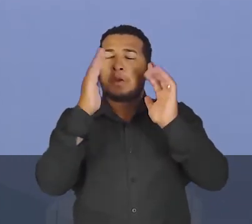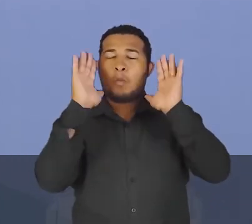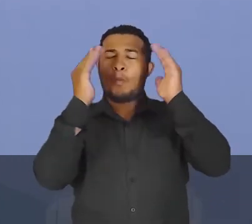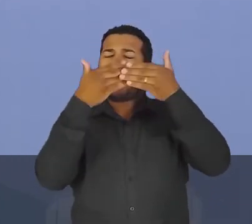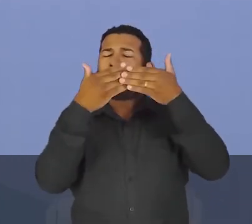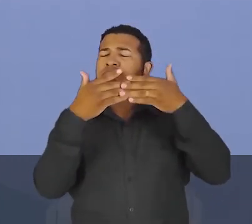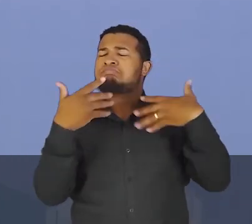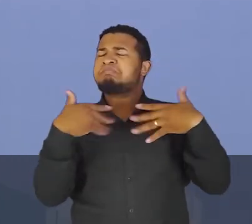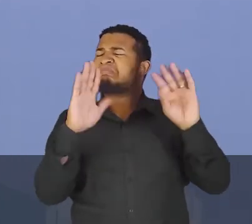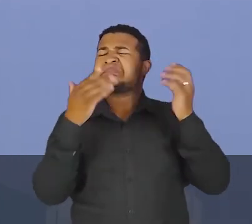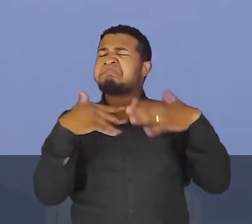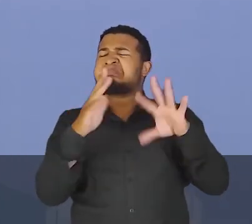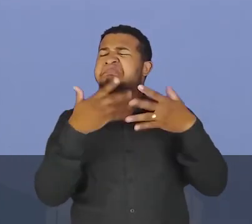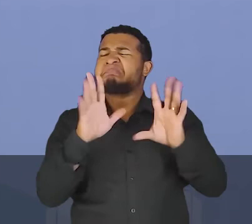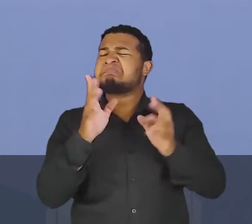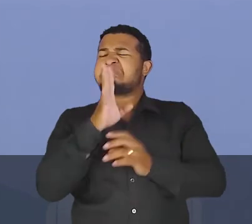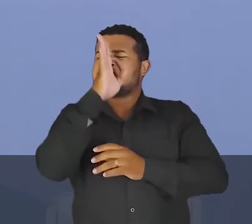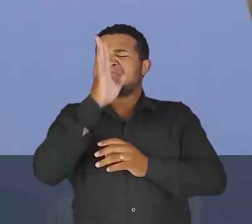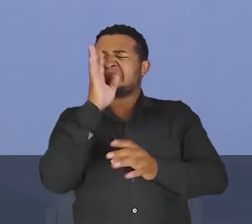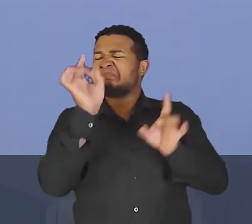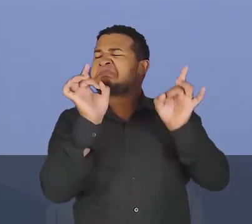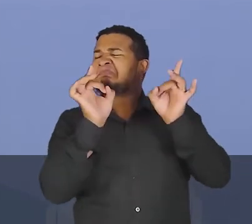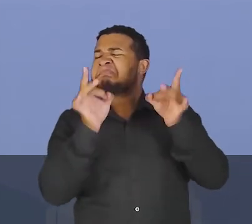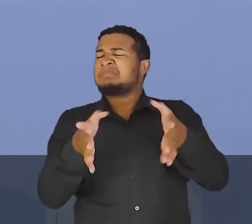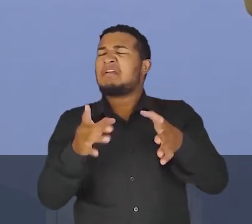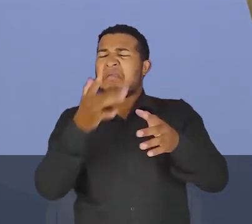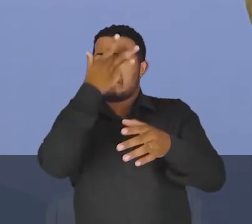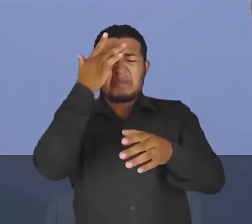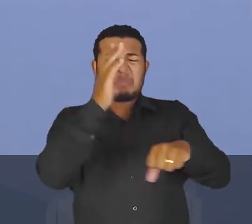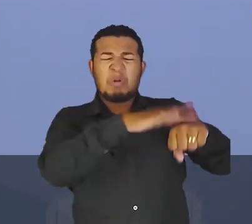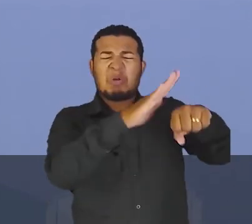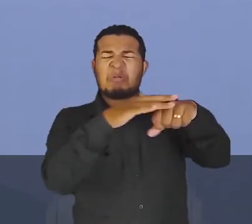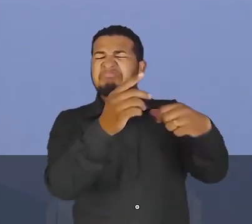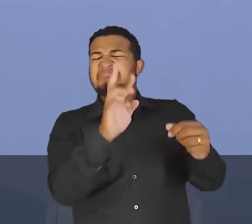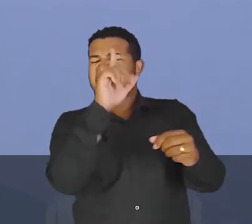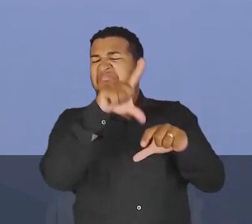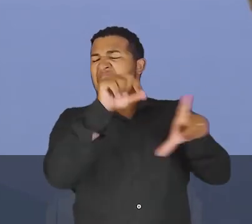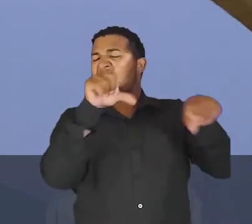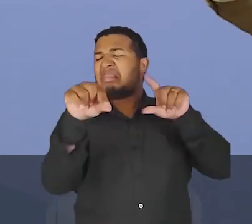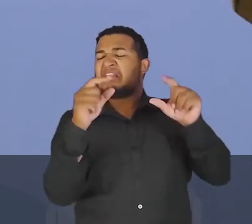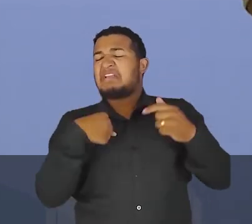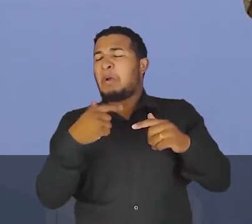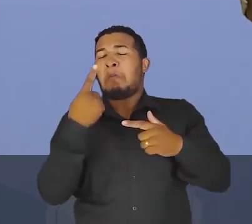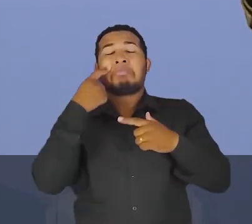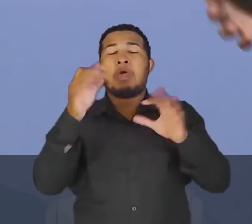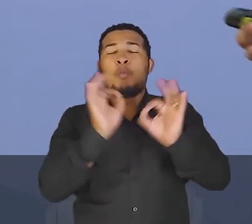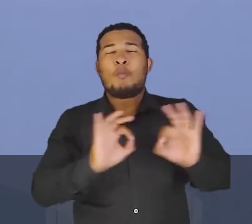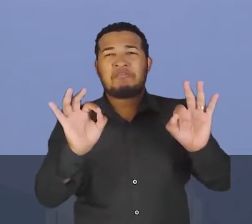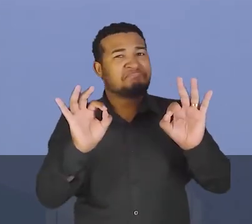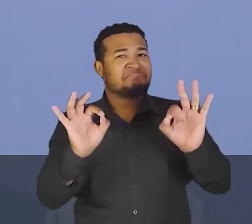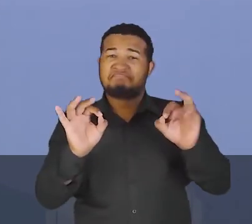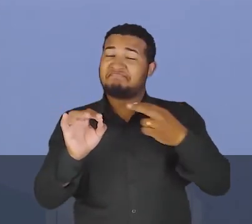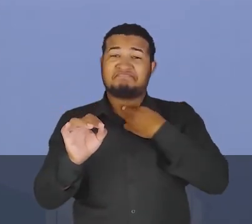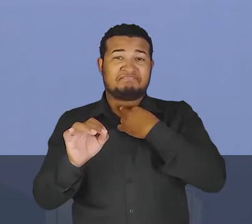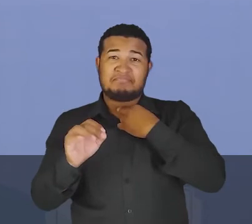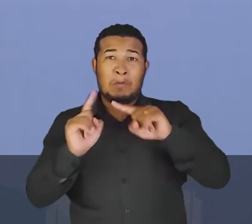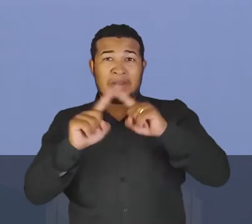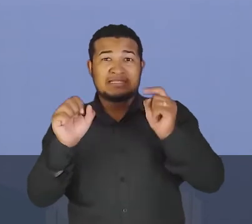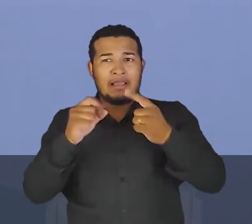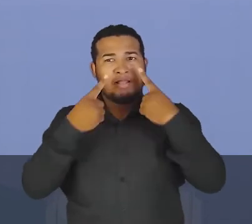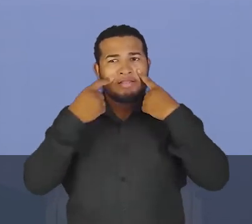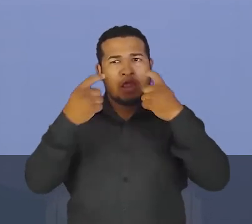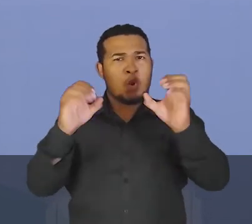quero, deixa isso para lá, deixa que outras pessoas decidam por mim, não quero me interessar por isso. Mas se a gente não se interessa